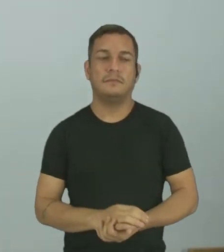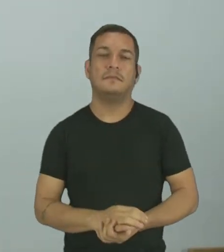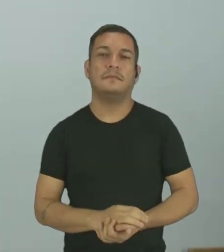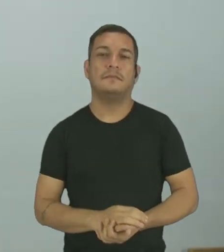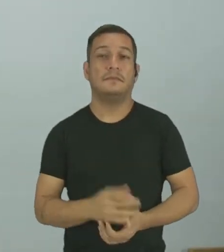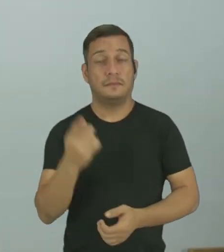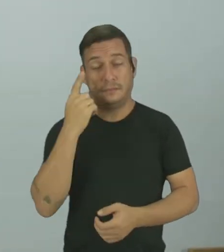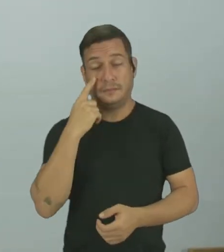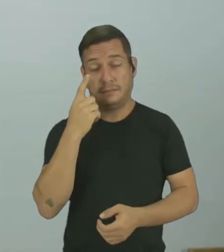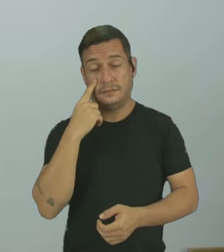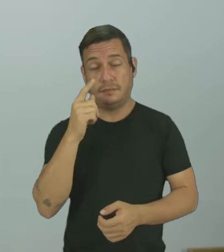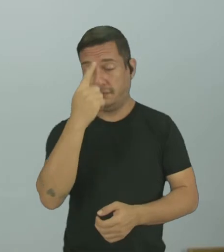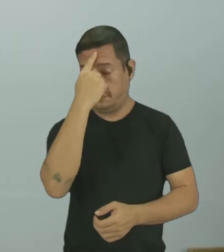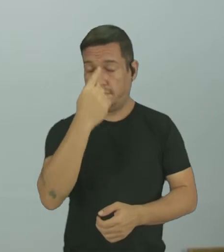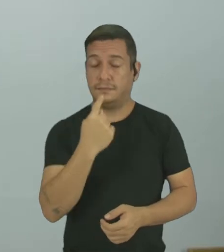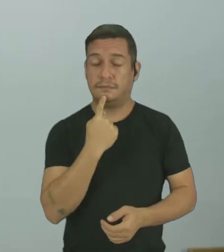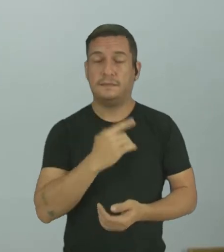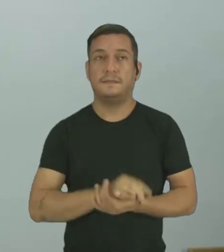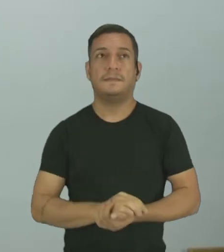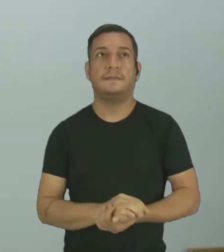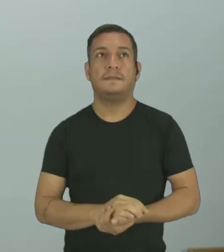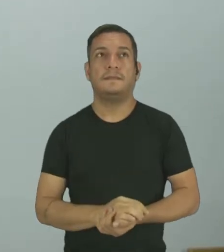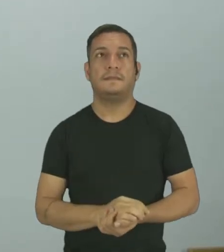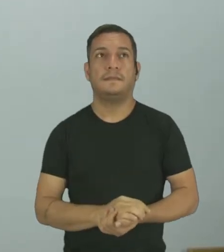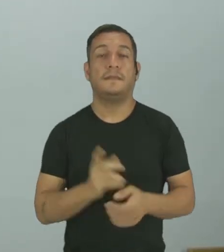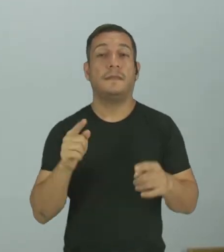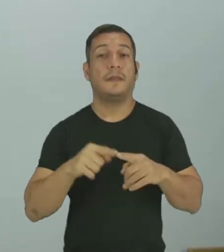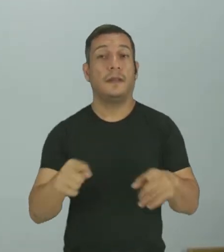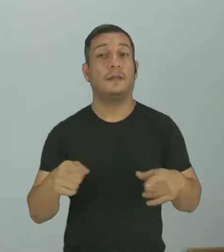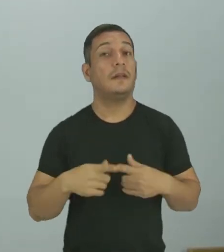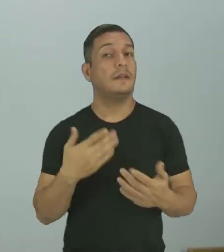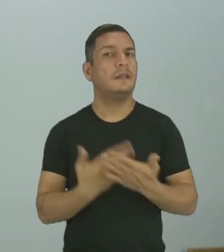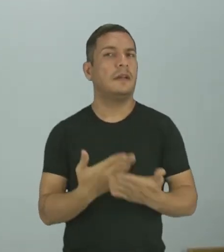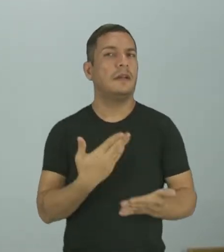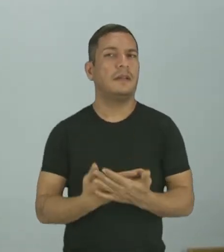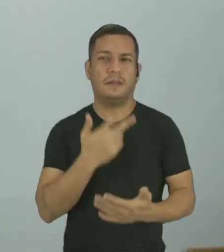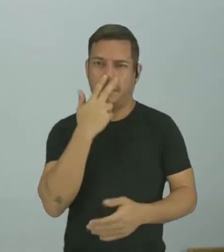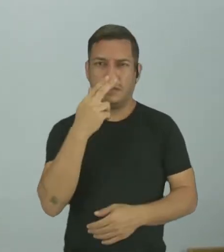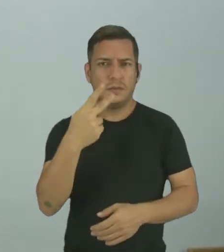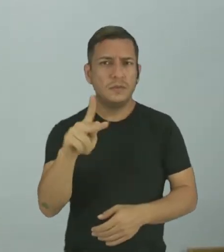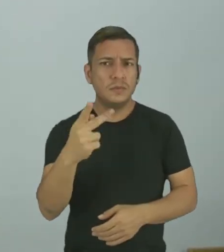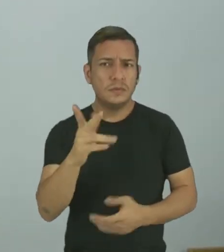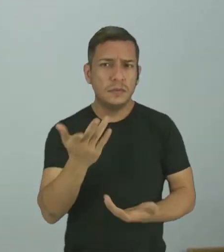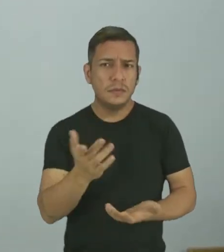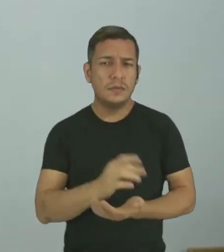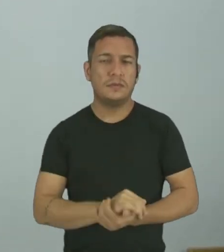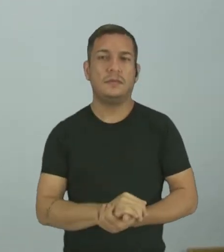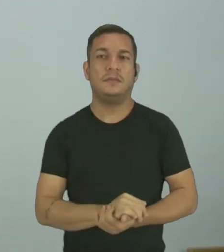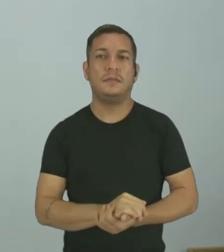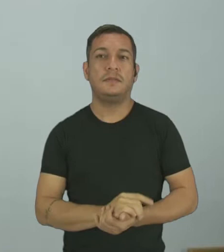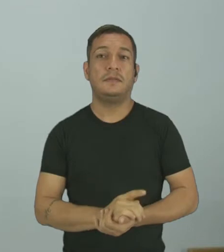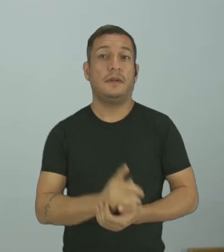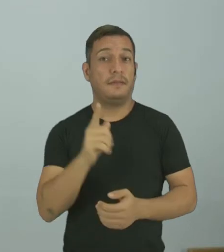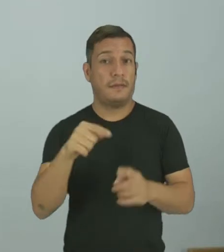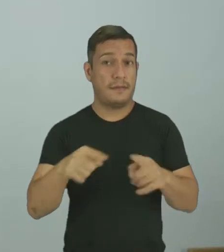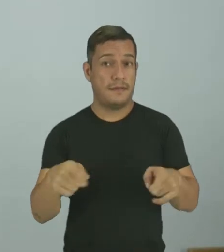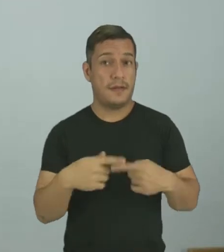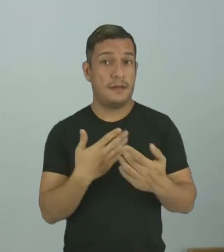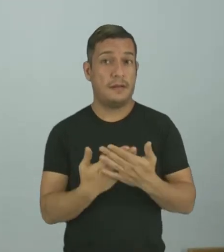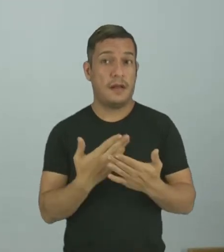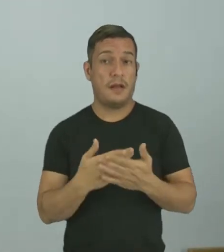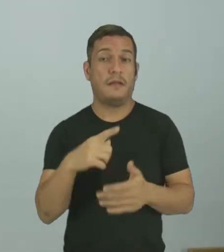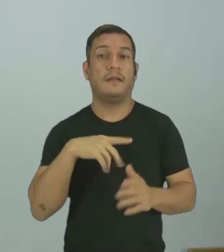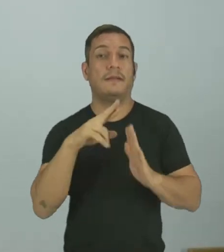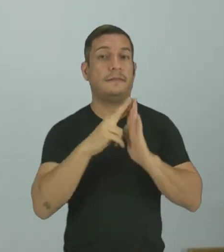Vamos observar essa imagem. Essa sala de aula parece com a sua? Lá na sala de aula,